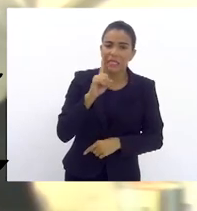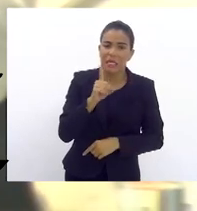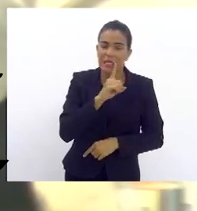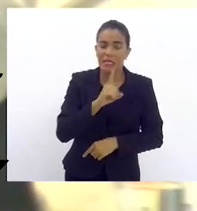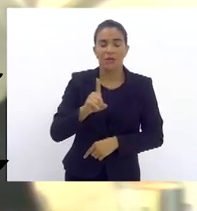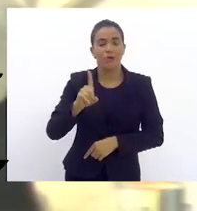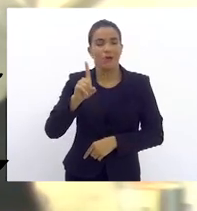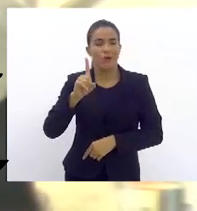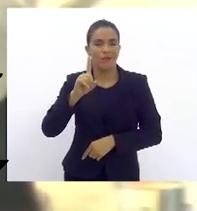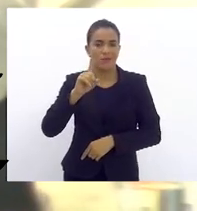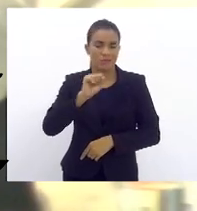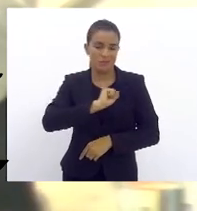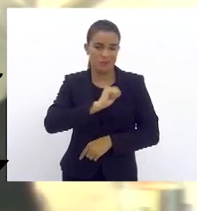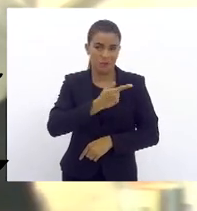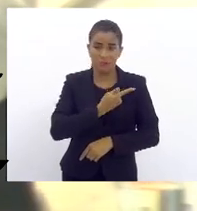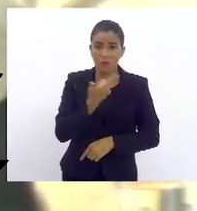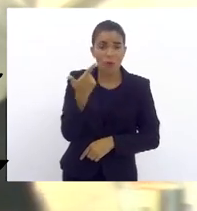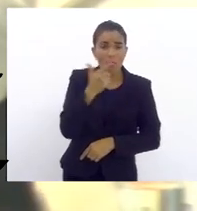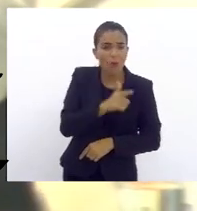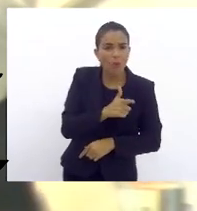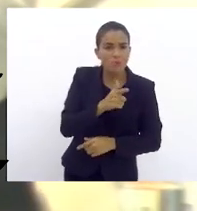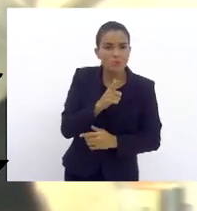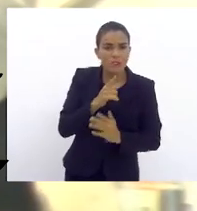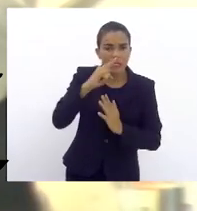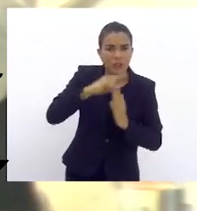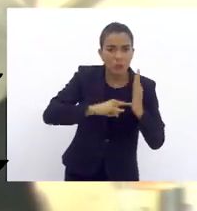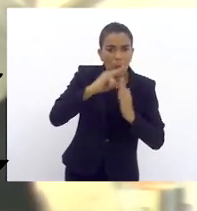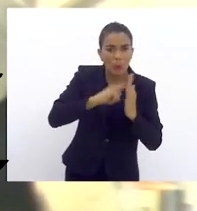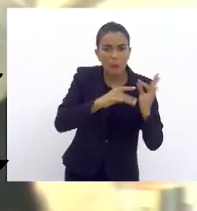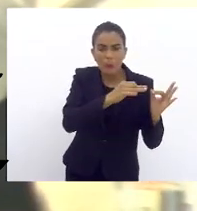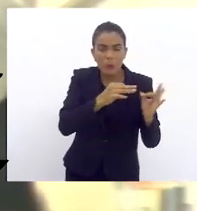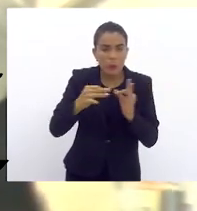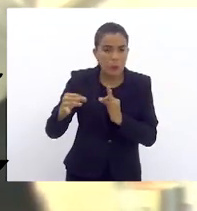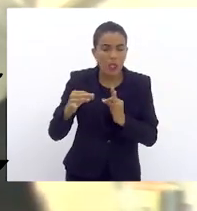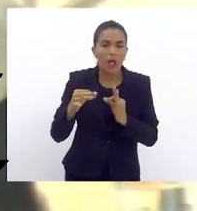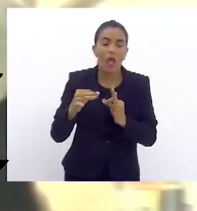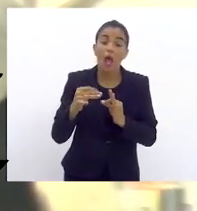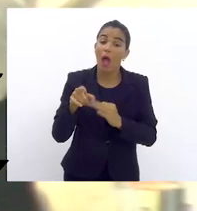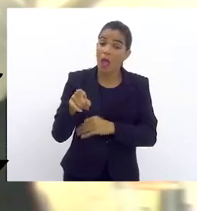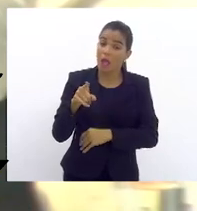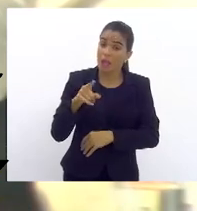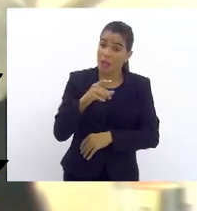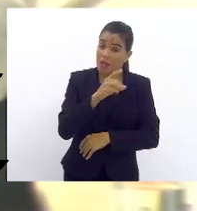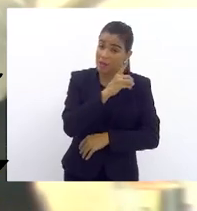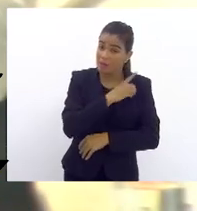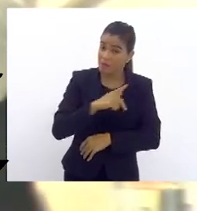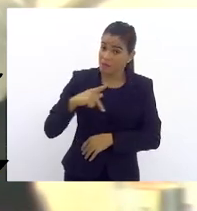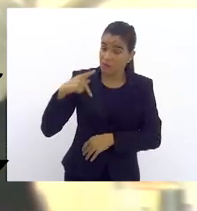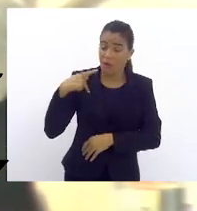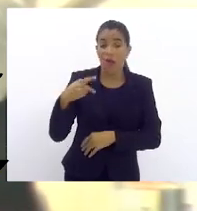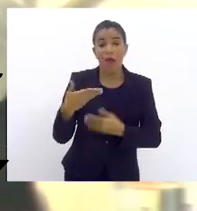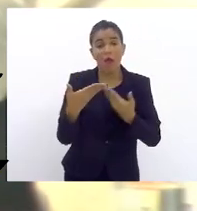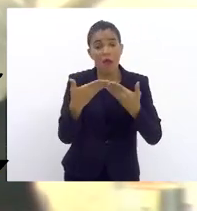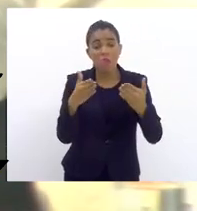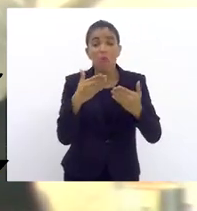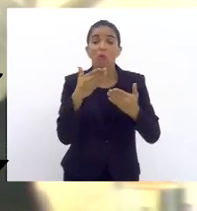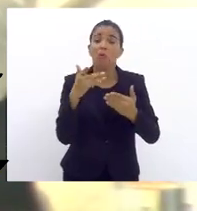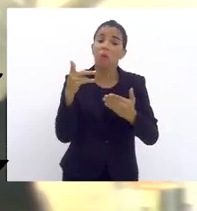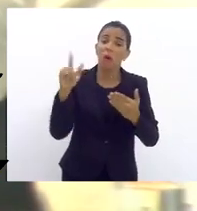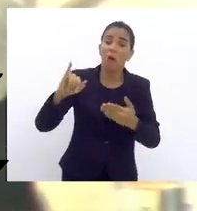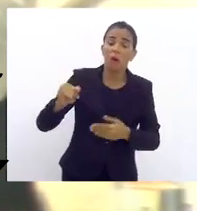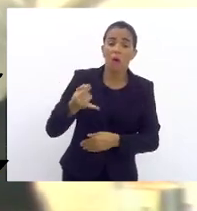se legalizar E aí a defensoria abriu um procedimento para ajudar facilitar